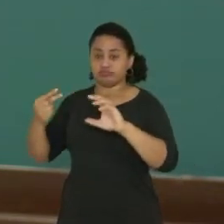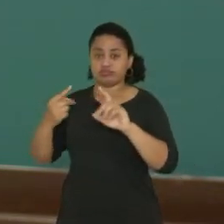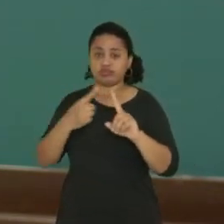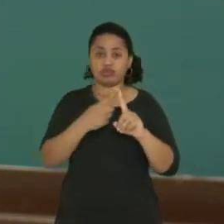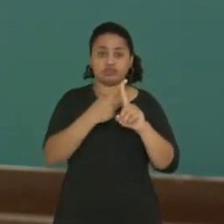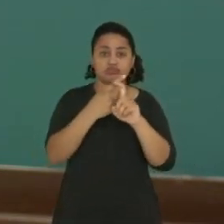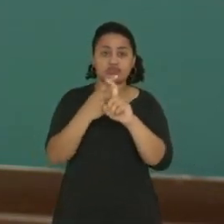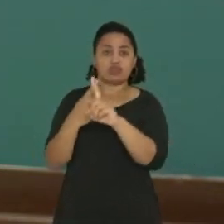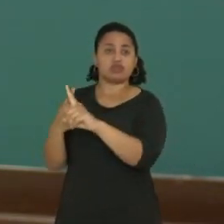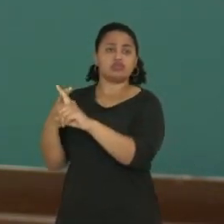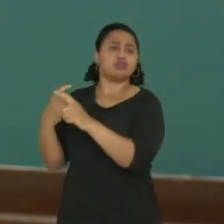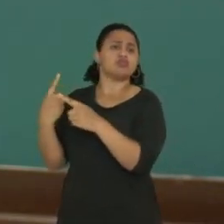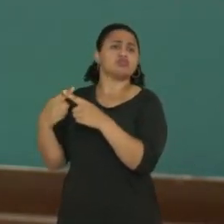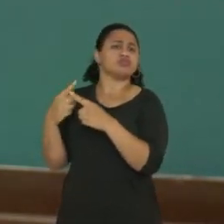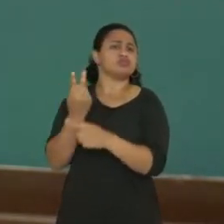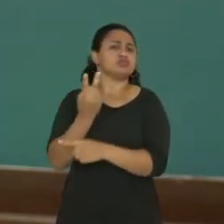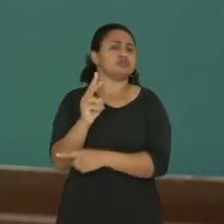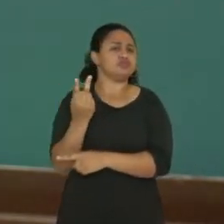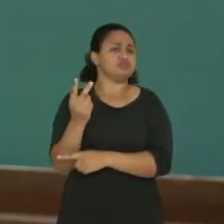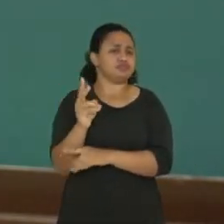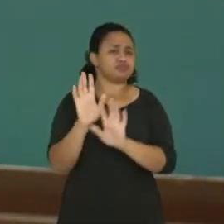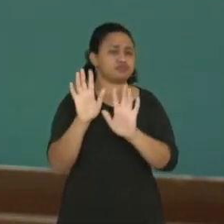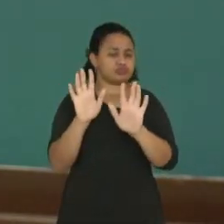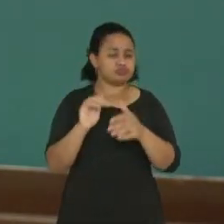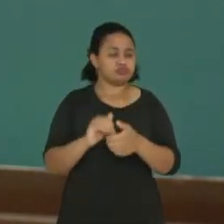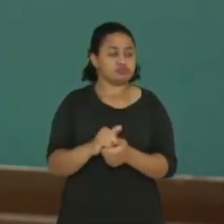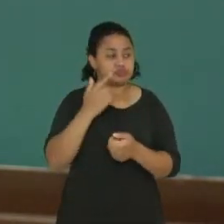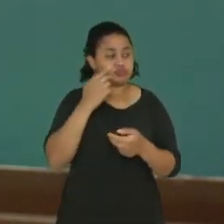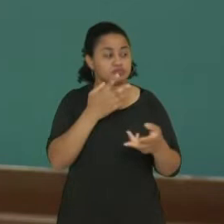que será que eu coloquei dois? Então vamos lá.